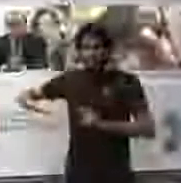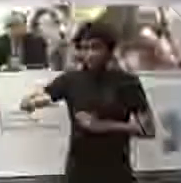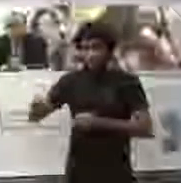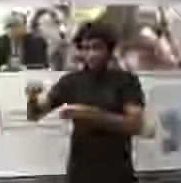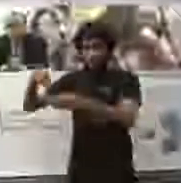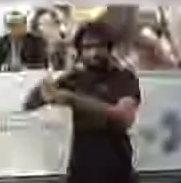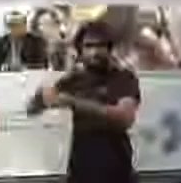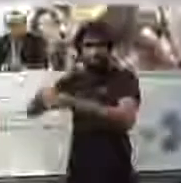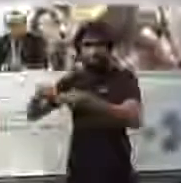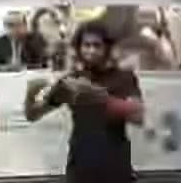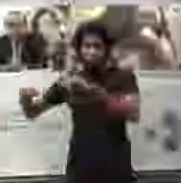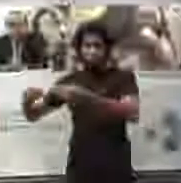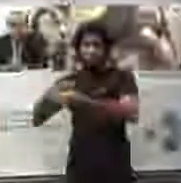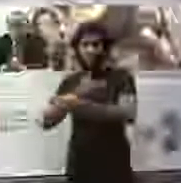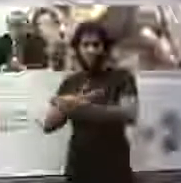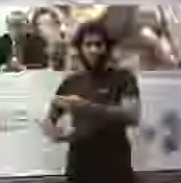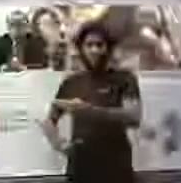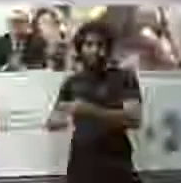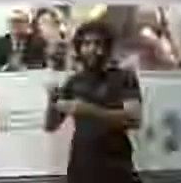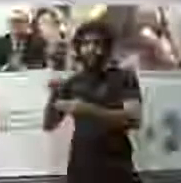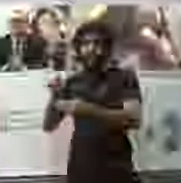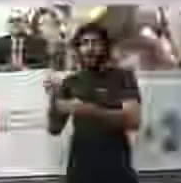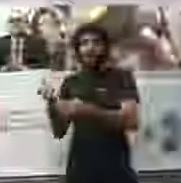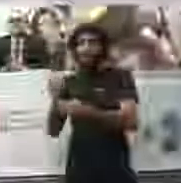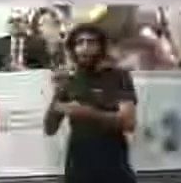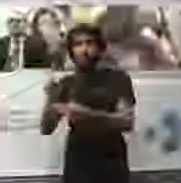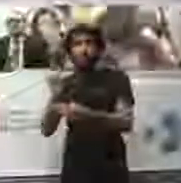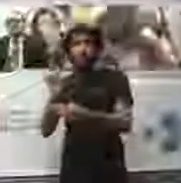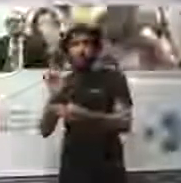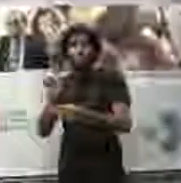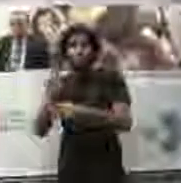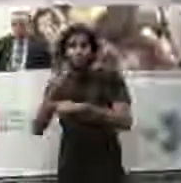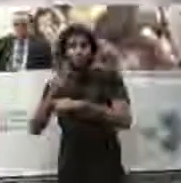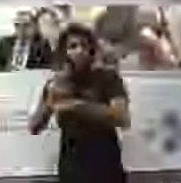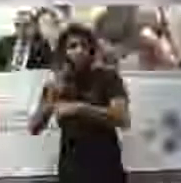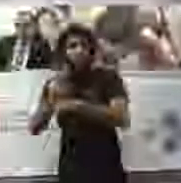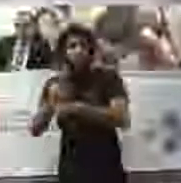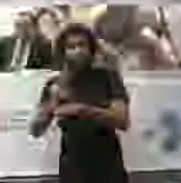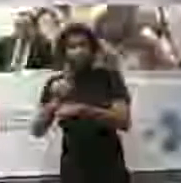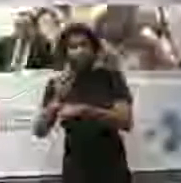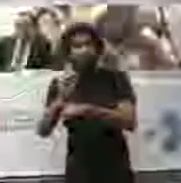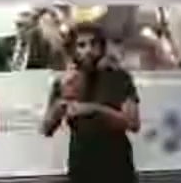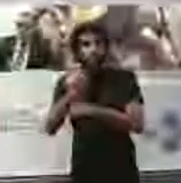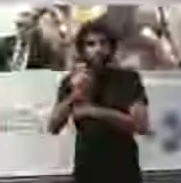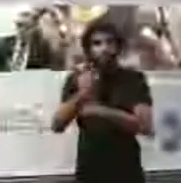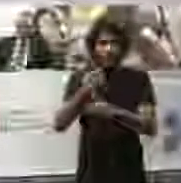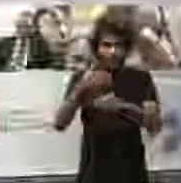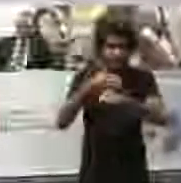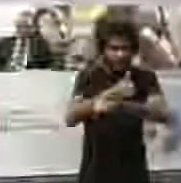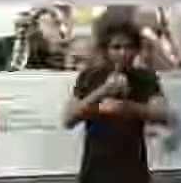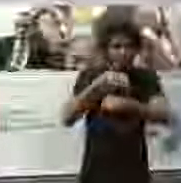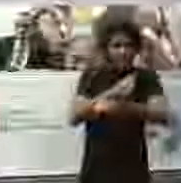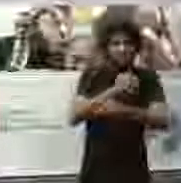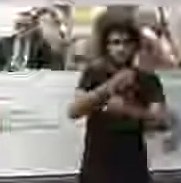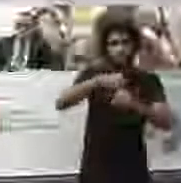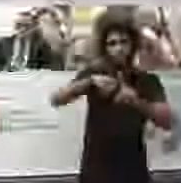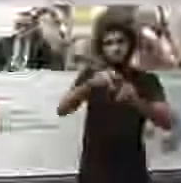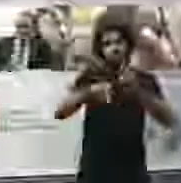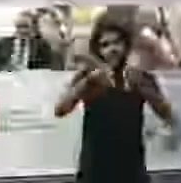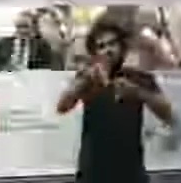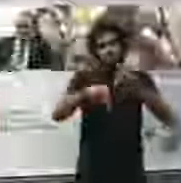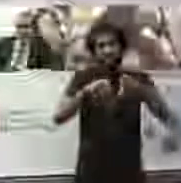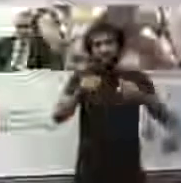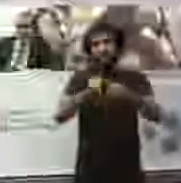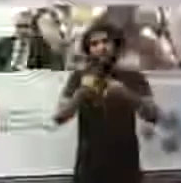vai numa linha de defender é o acesso da população aos serviços saúde mas também de algum